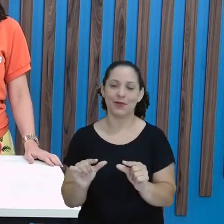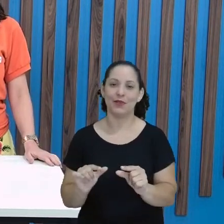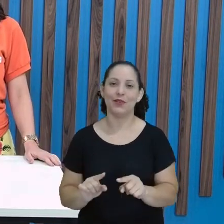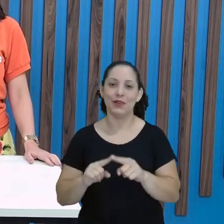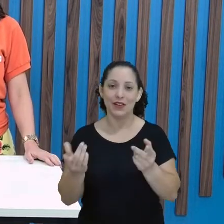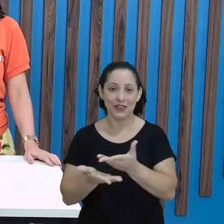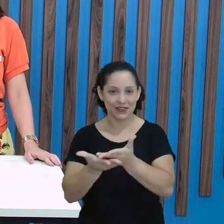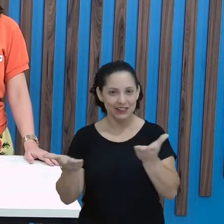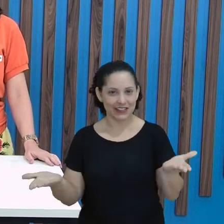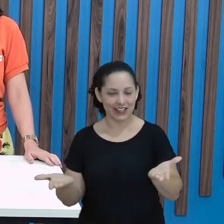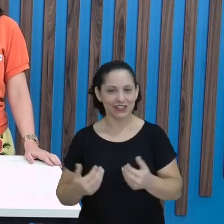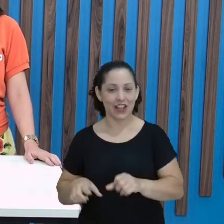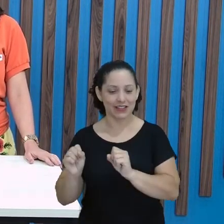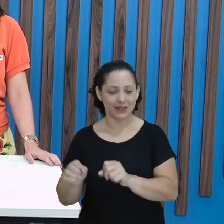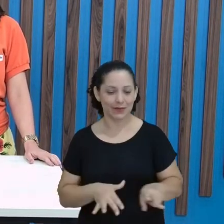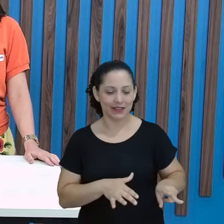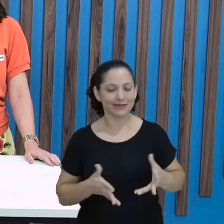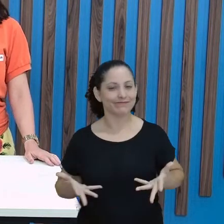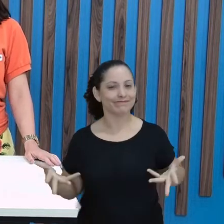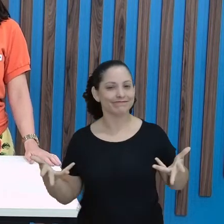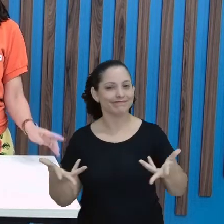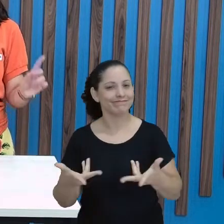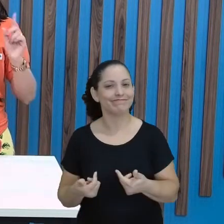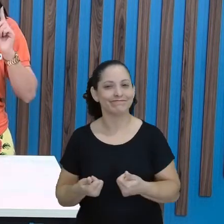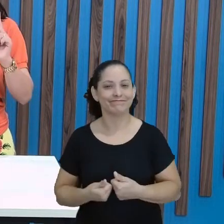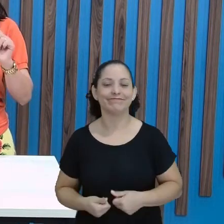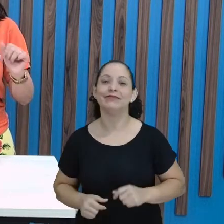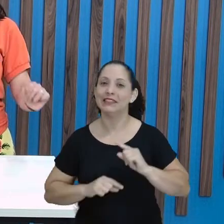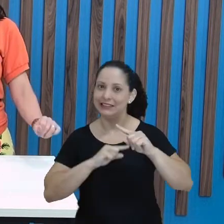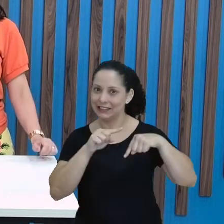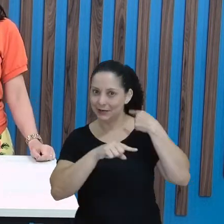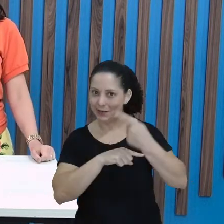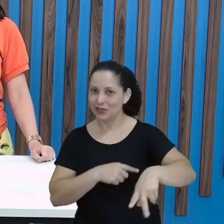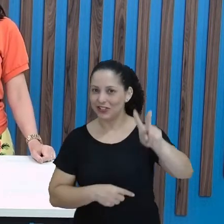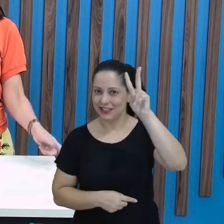Espero que vocês tenham um ótimo final de semana. E a gente se